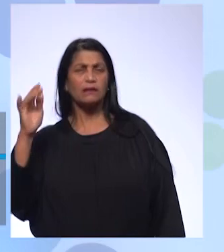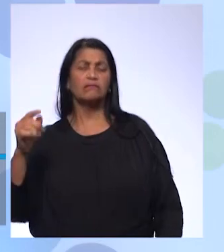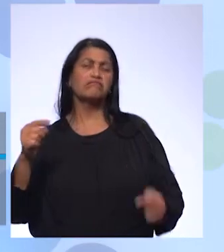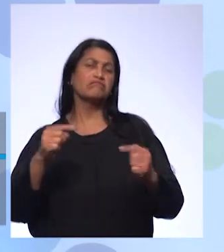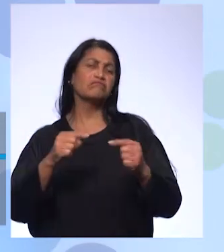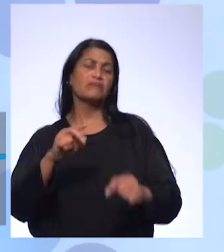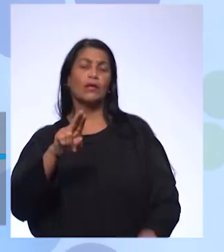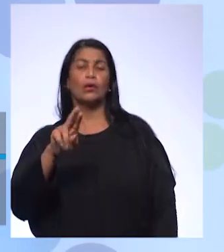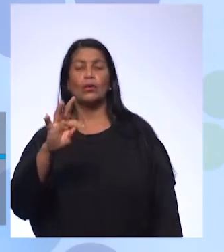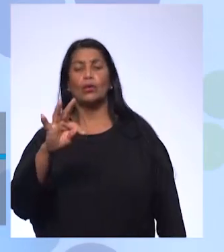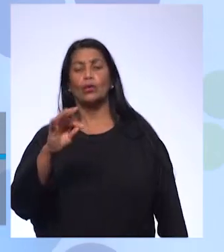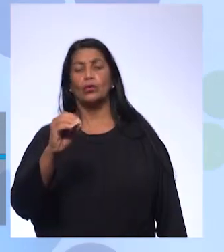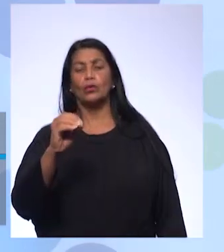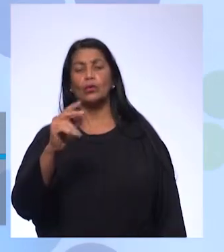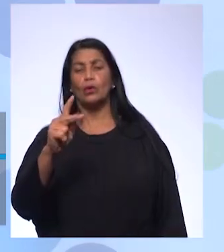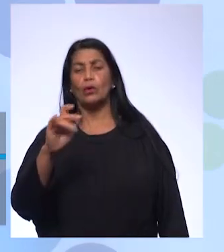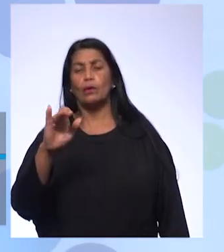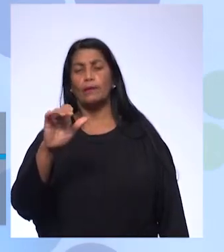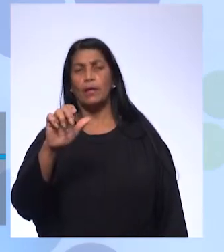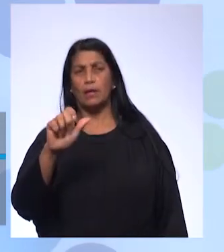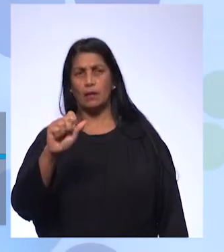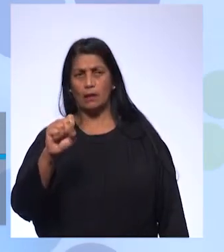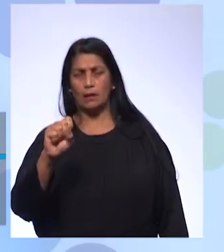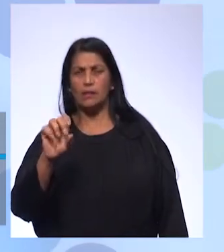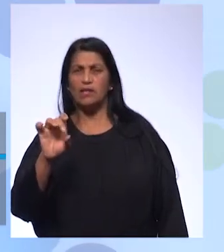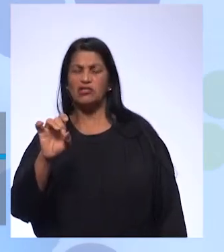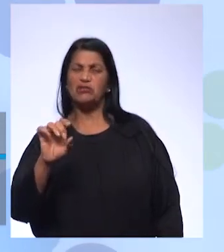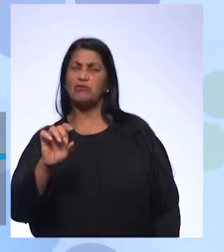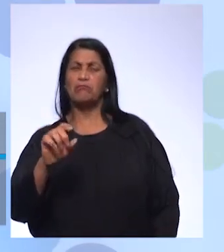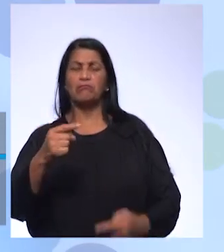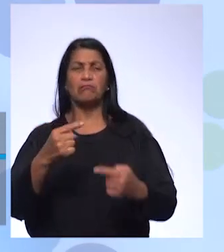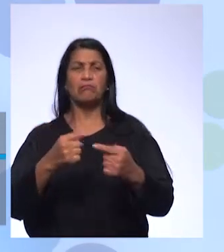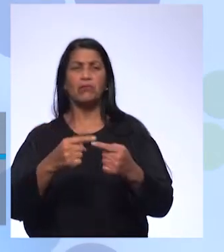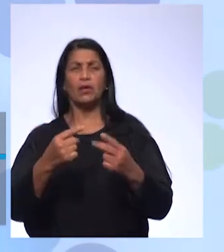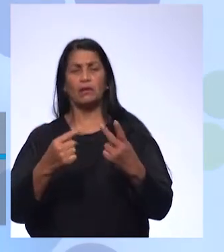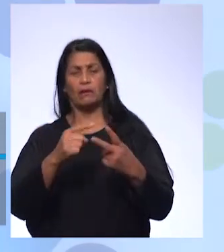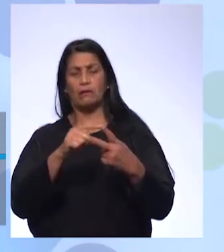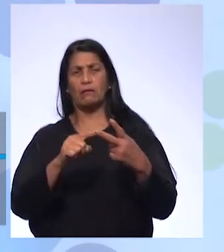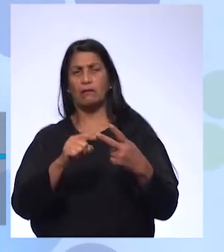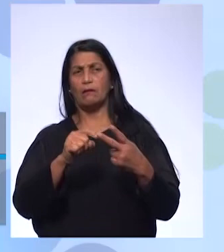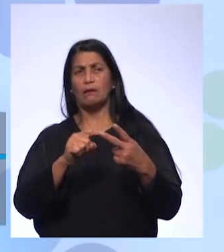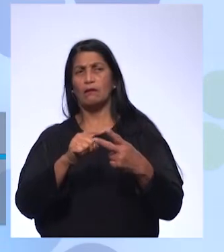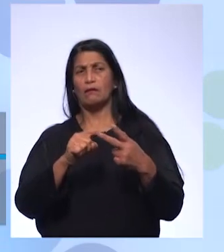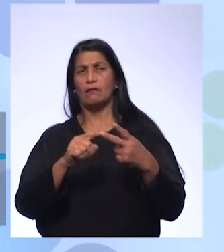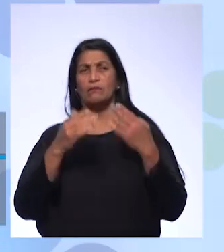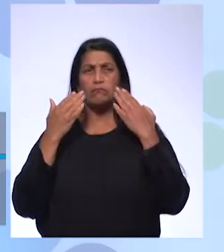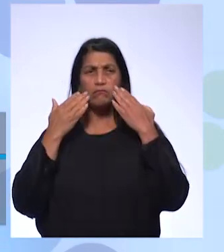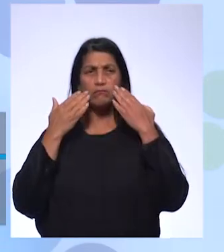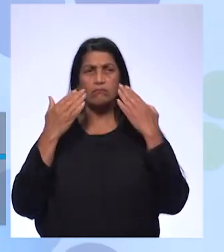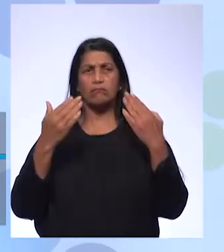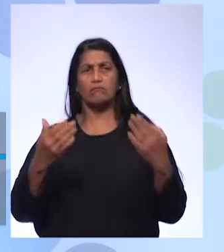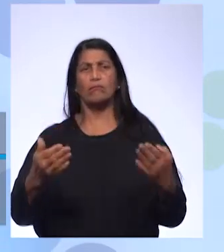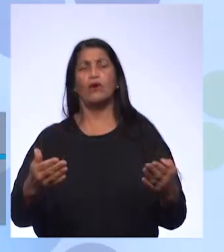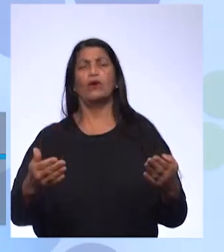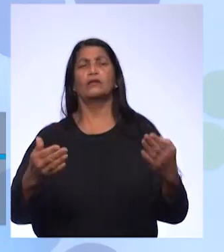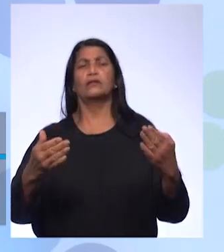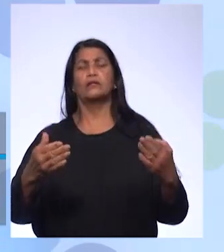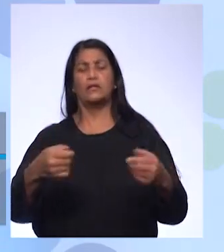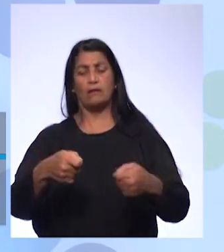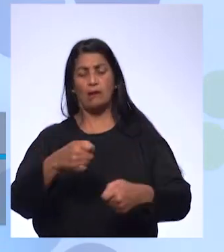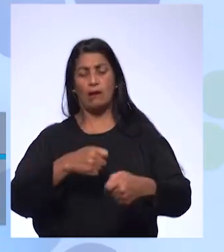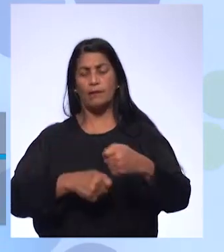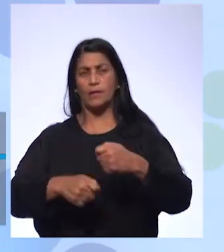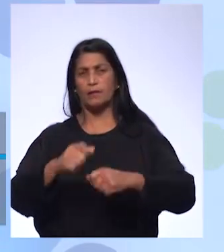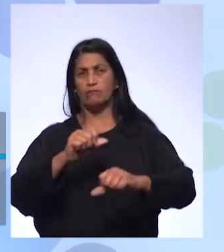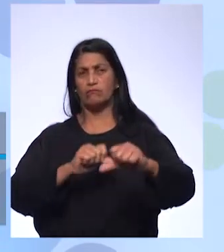não só pelas questões que vocês apontaram no nosso chat, mas também porque ambas propunham uma reforma no capitalismo,